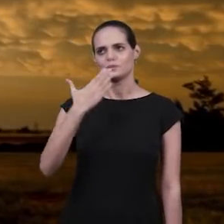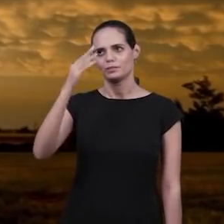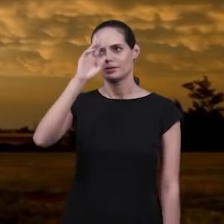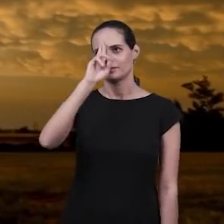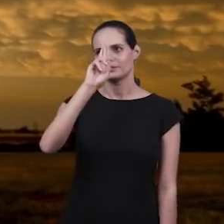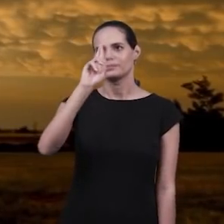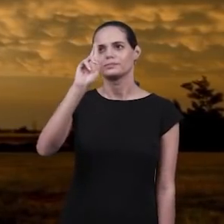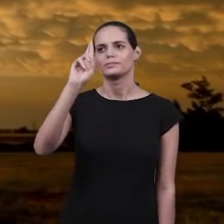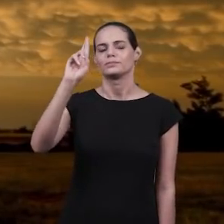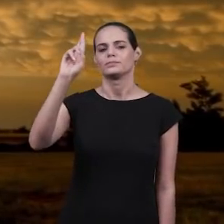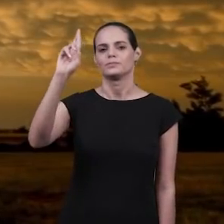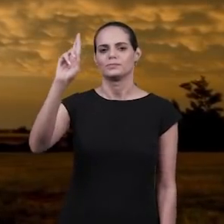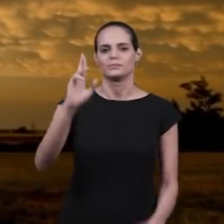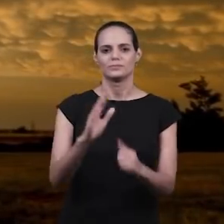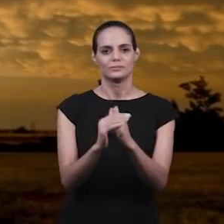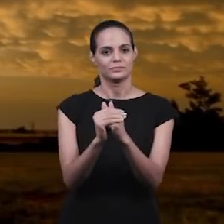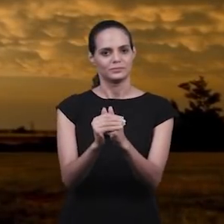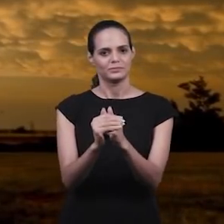Senhor,